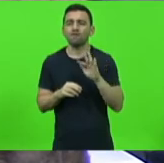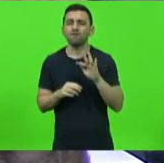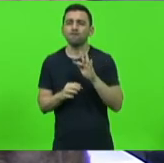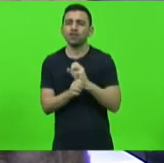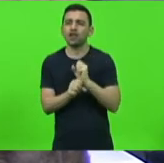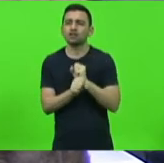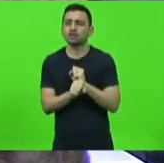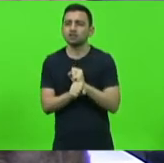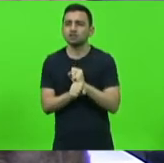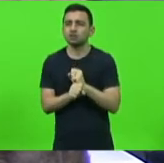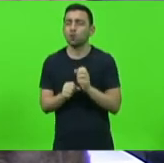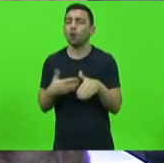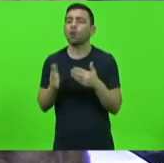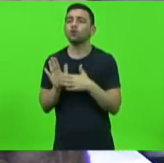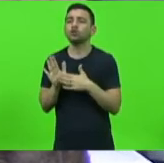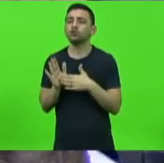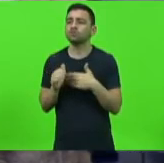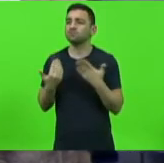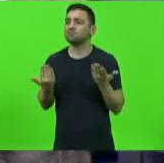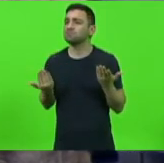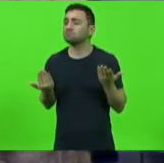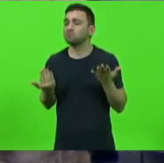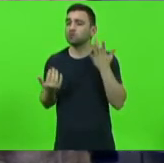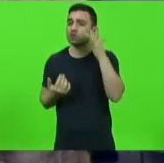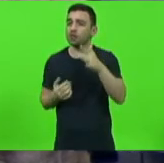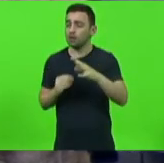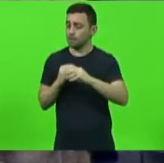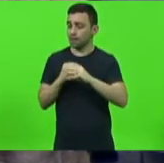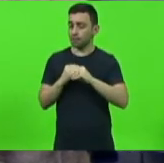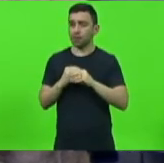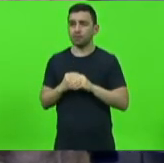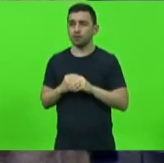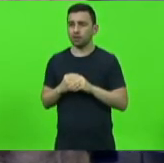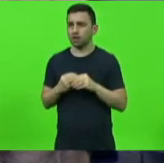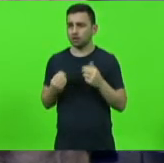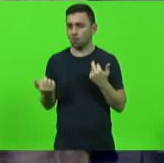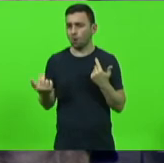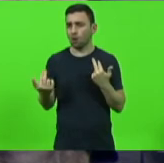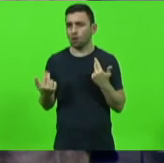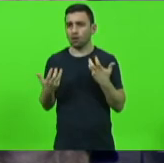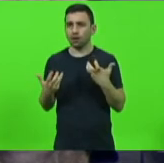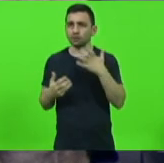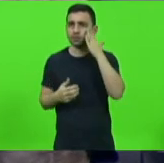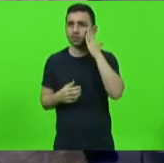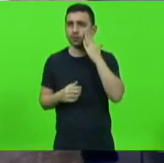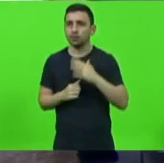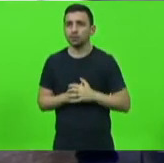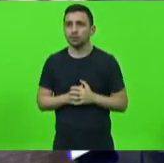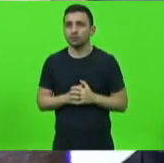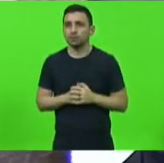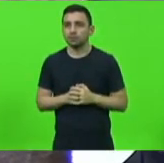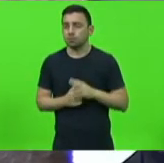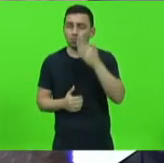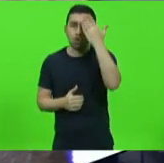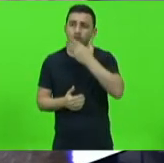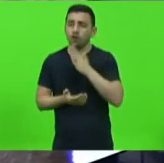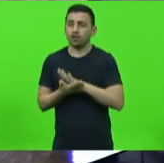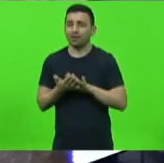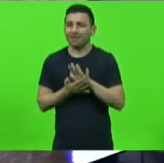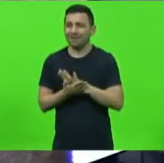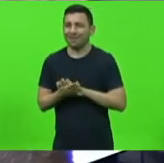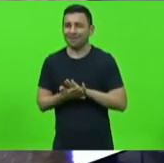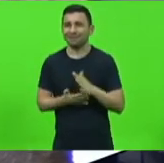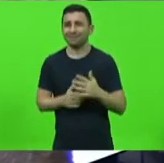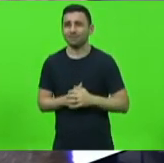aqui, com todas as emendas, esperando alguém me provar que elas são semelhantes, que esse foi o motivo. Ninguém me provou, ninguém falou nada. Então,